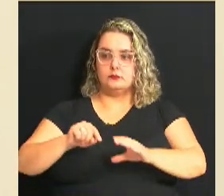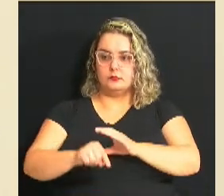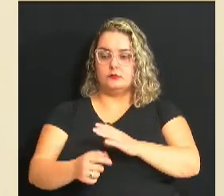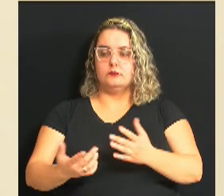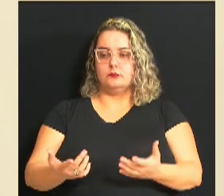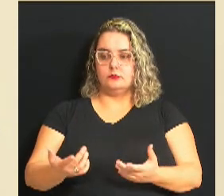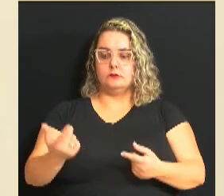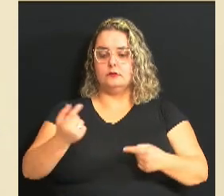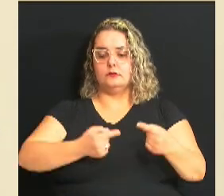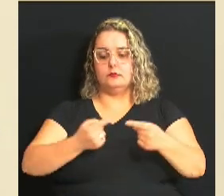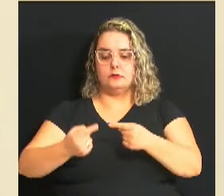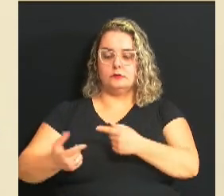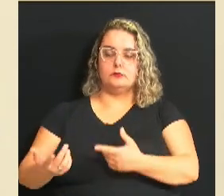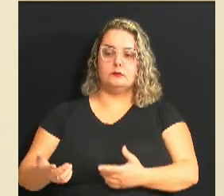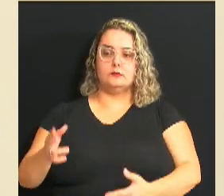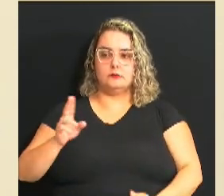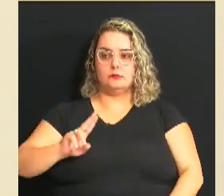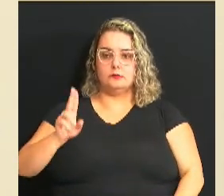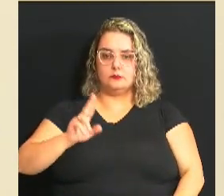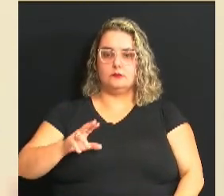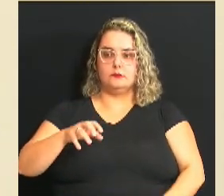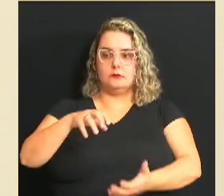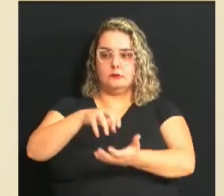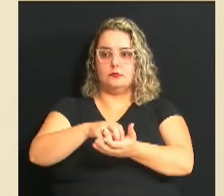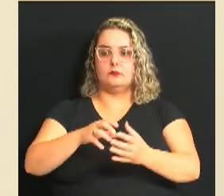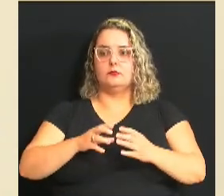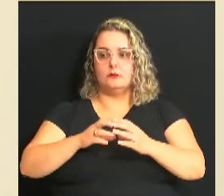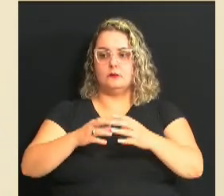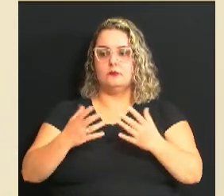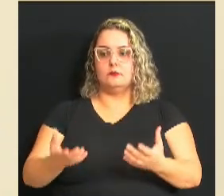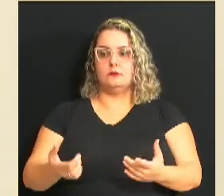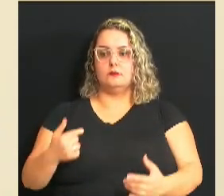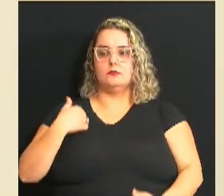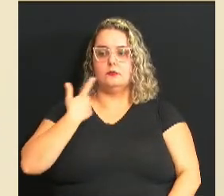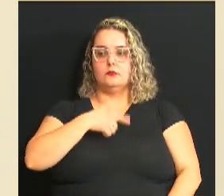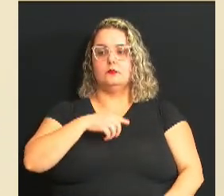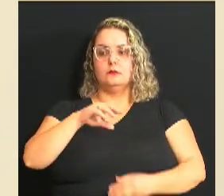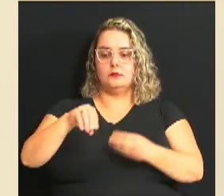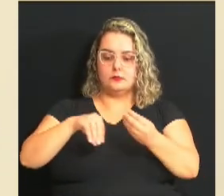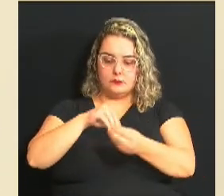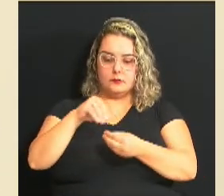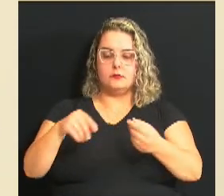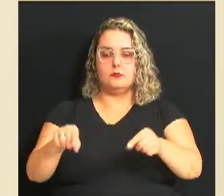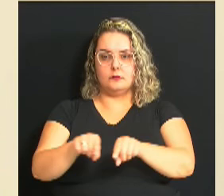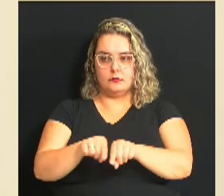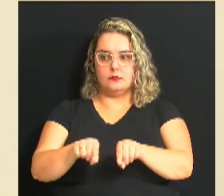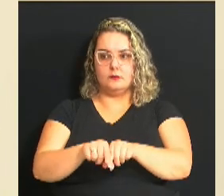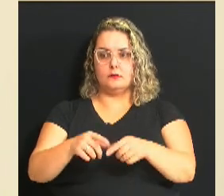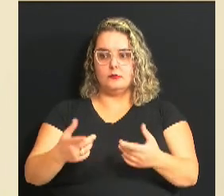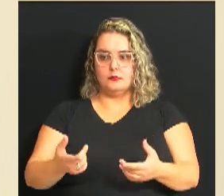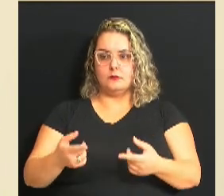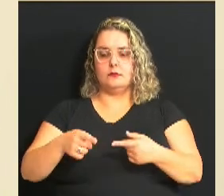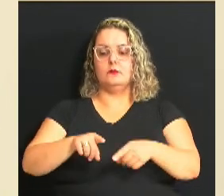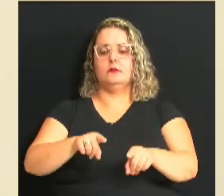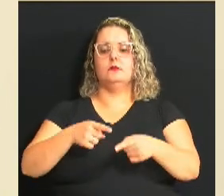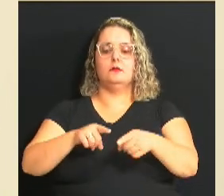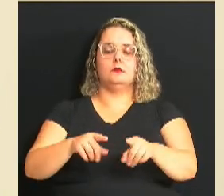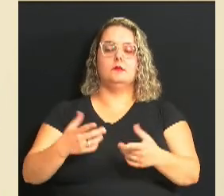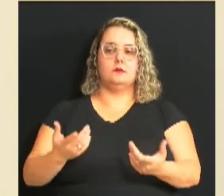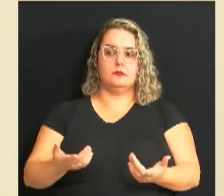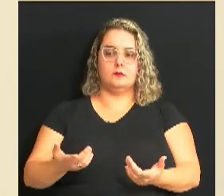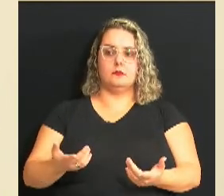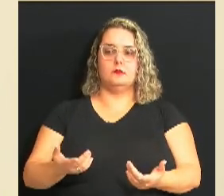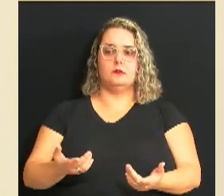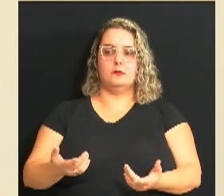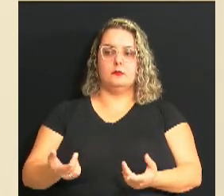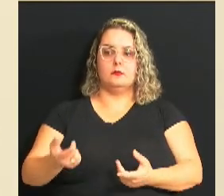de uso do centro de convivência, assim como nós vamos nos envolver também em provocar aqui para a